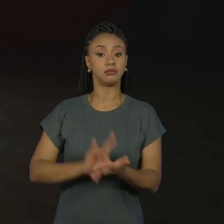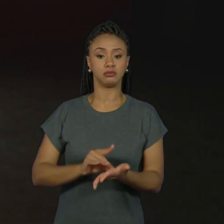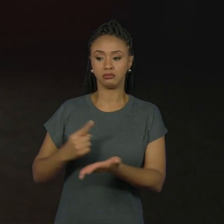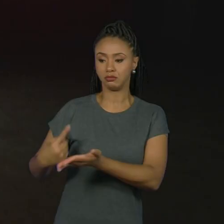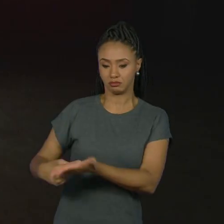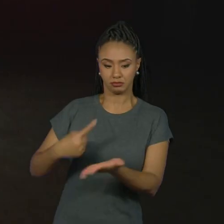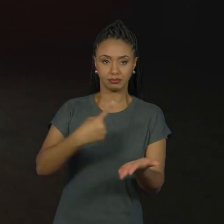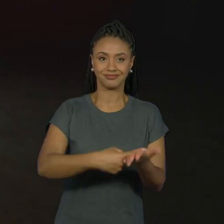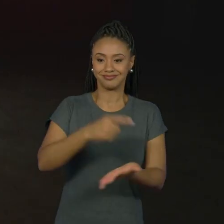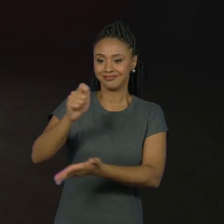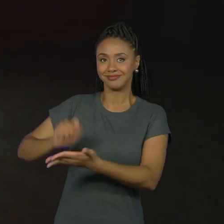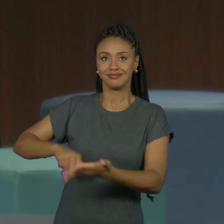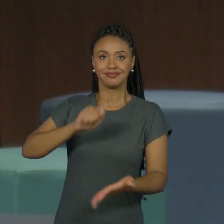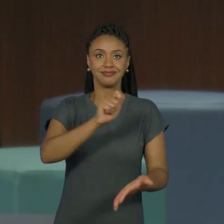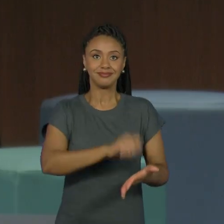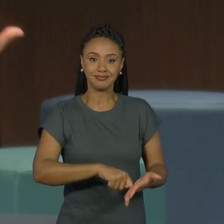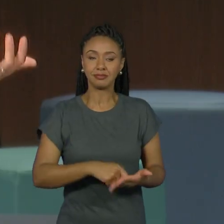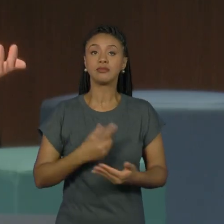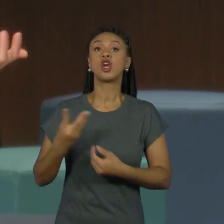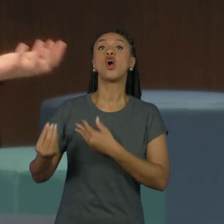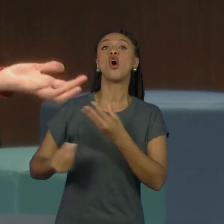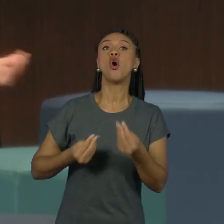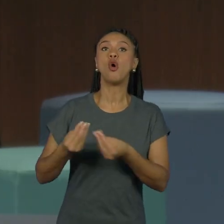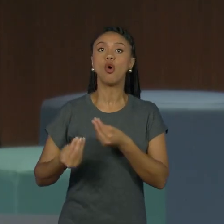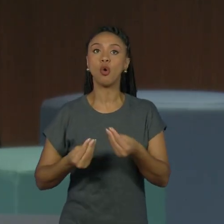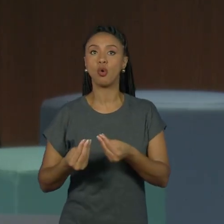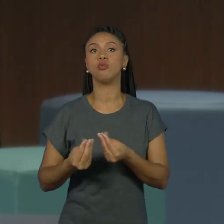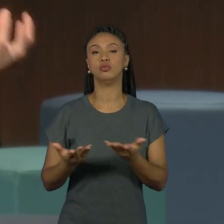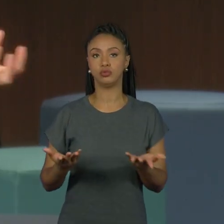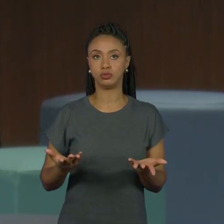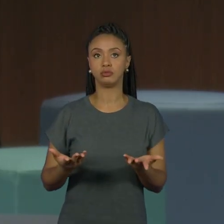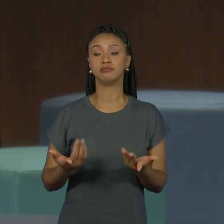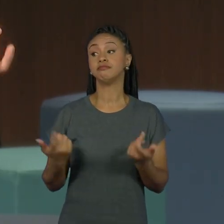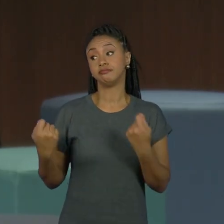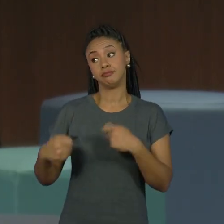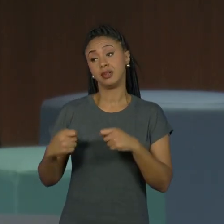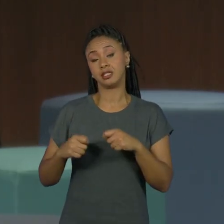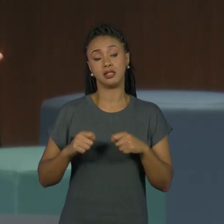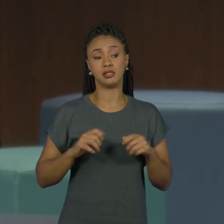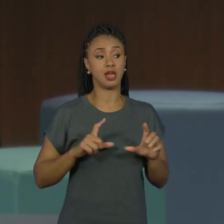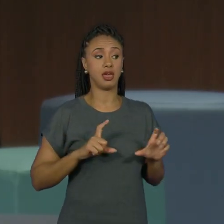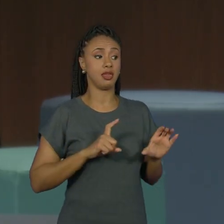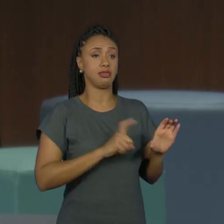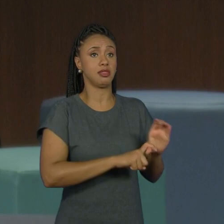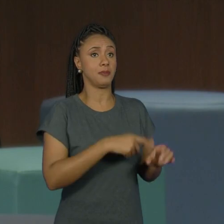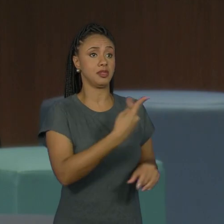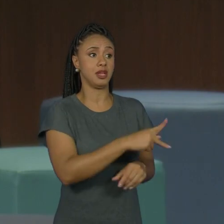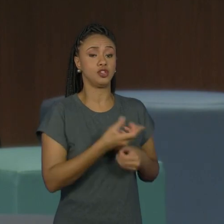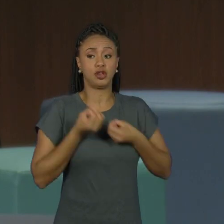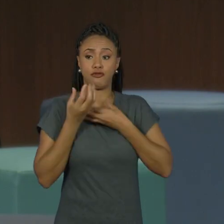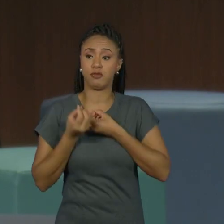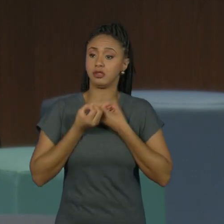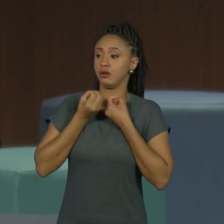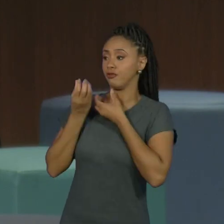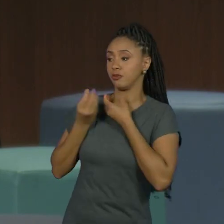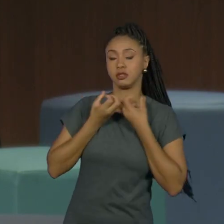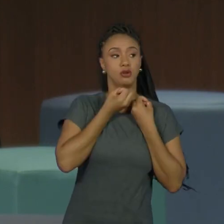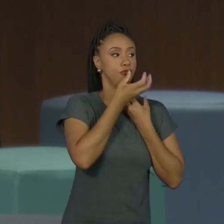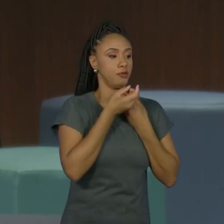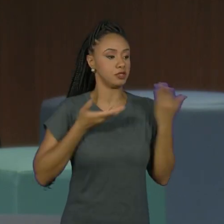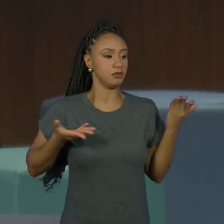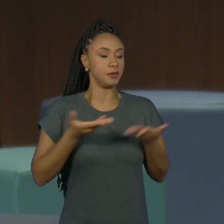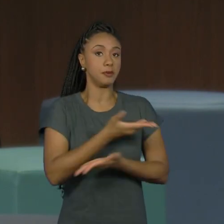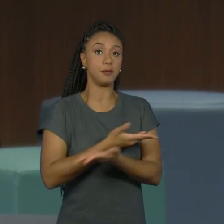como eu comentei, ele vai precisar, todo o processo precisa de transmissão e troca de informação, mas a